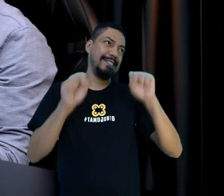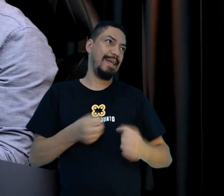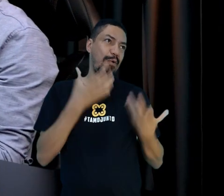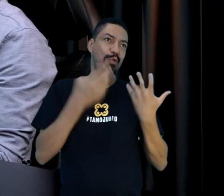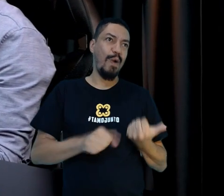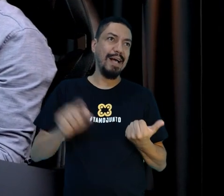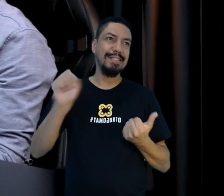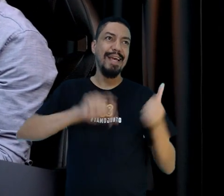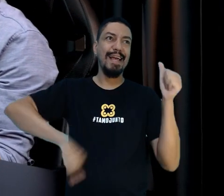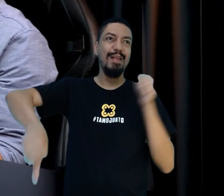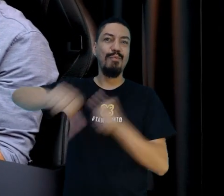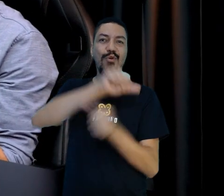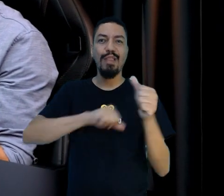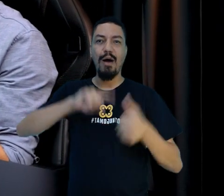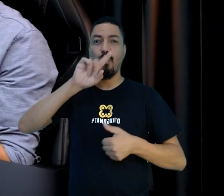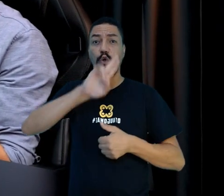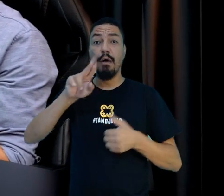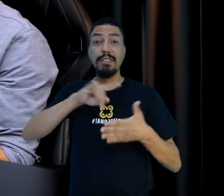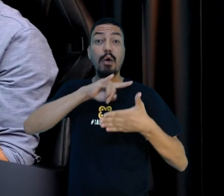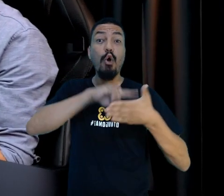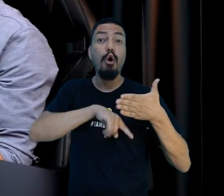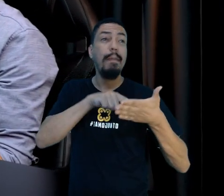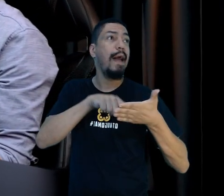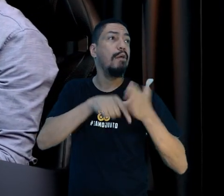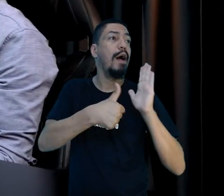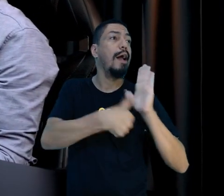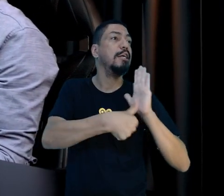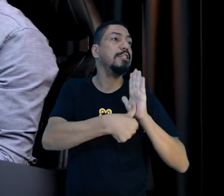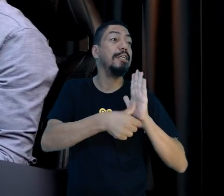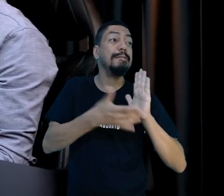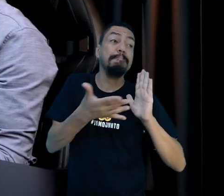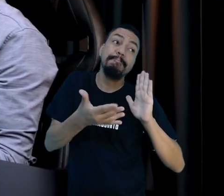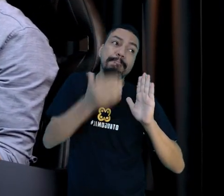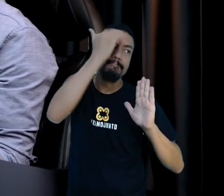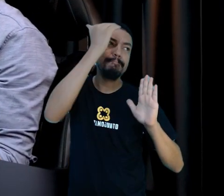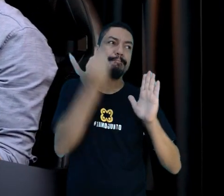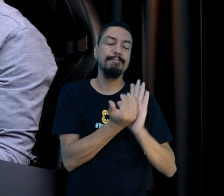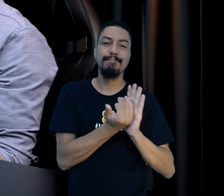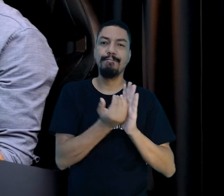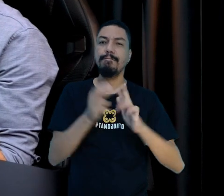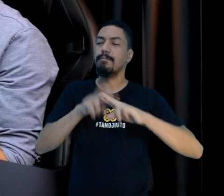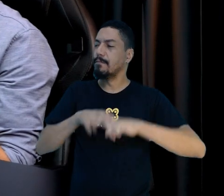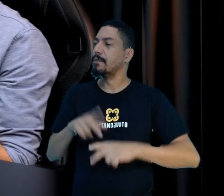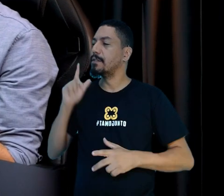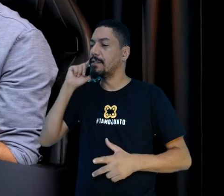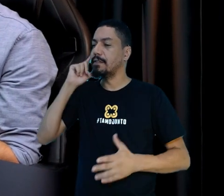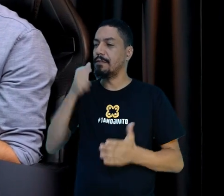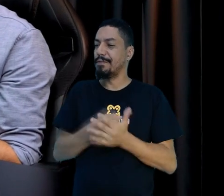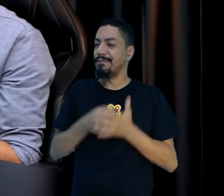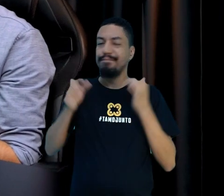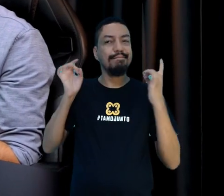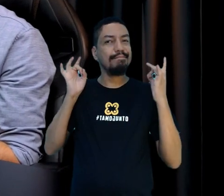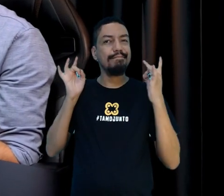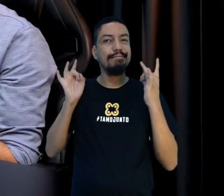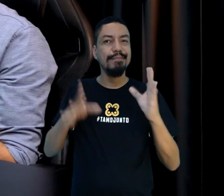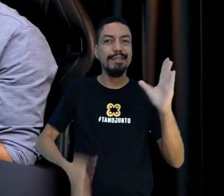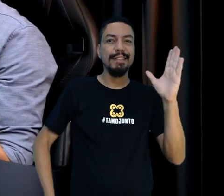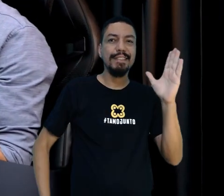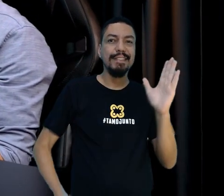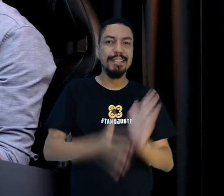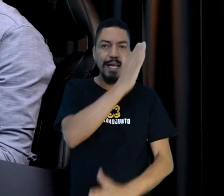gente fazer essa troca porque você foi contratado com esse documento, com esse nome, né? Isso foi um dos motivos dele querer sair dali, né?